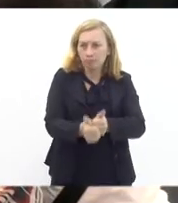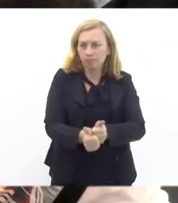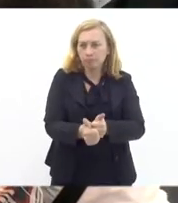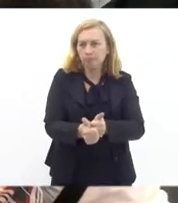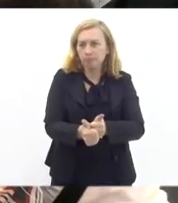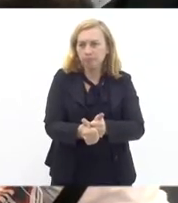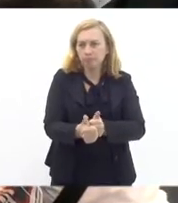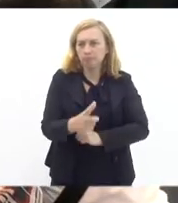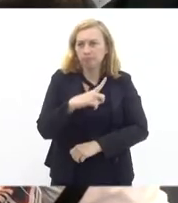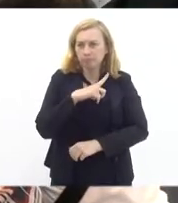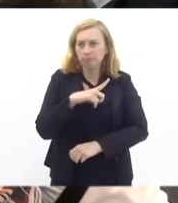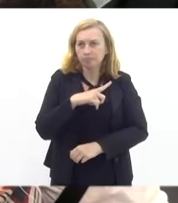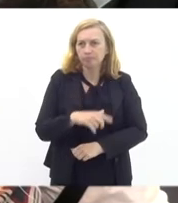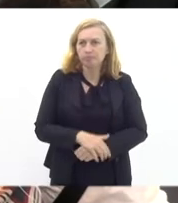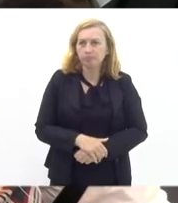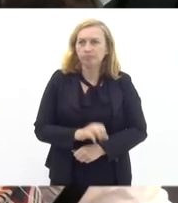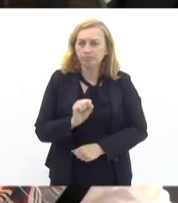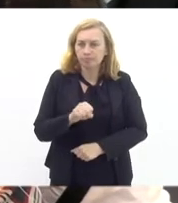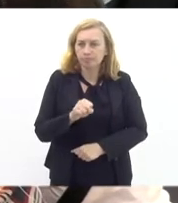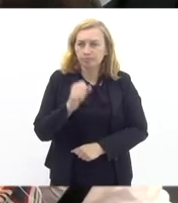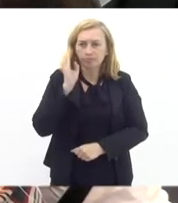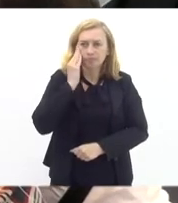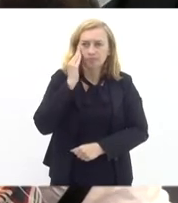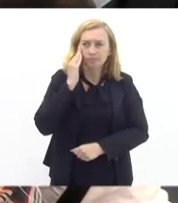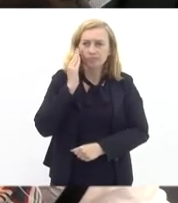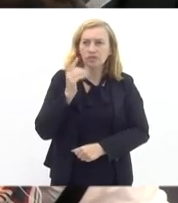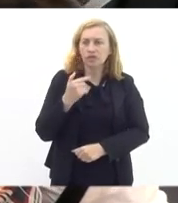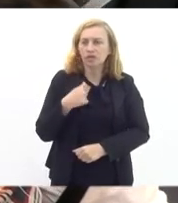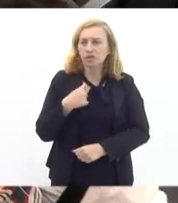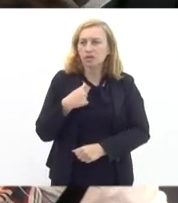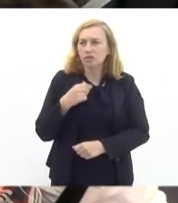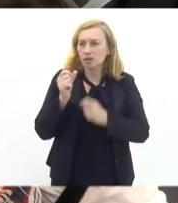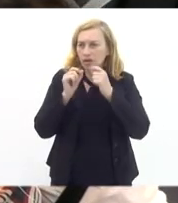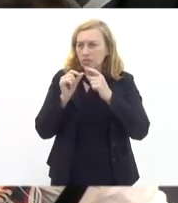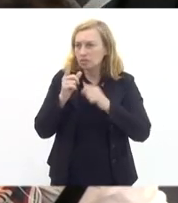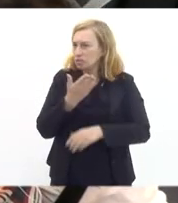Acompanhamento. Entendeu? Eu não estou assim, né?